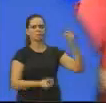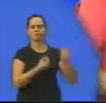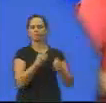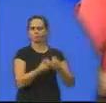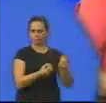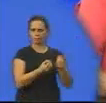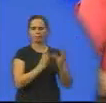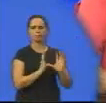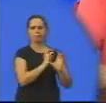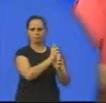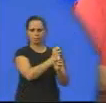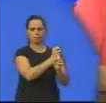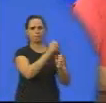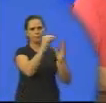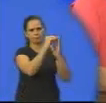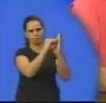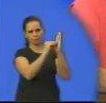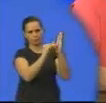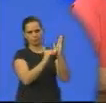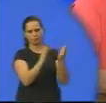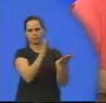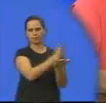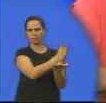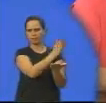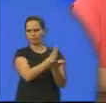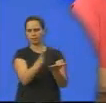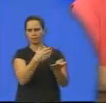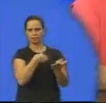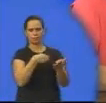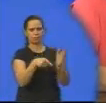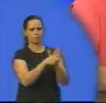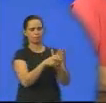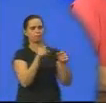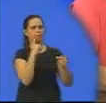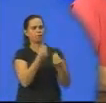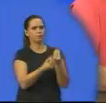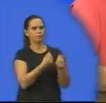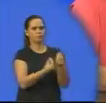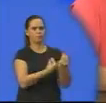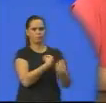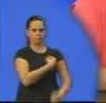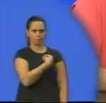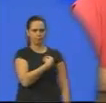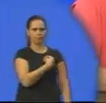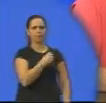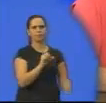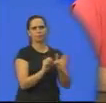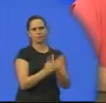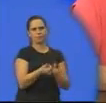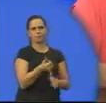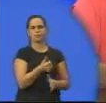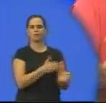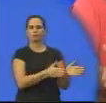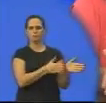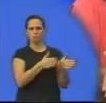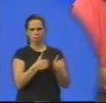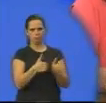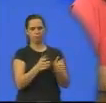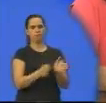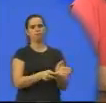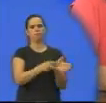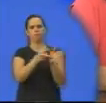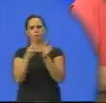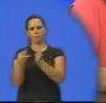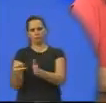Então, o nosso conteúdo programático está dividido exatamente como é o ciclo da vida. Primeira etapa e segunda